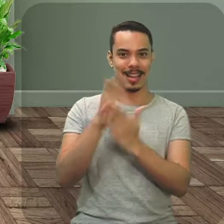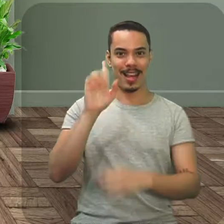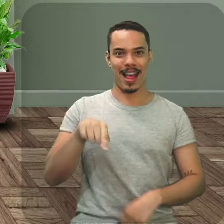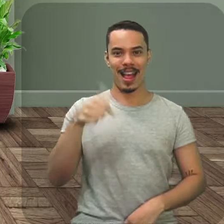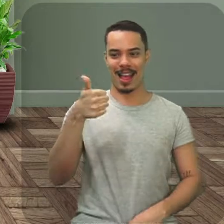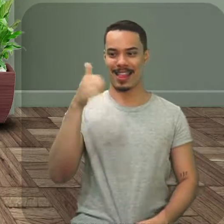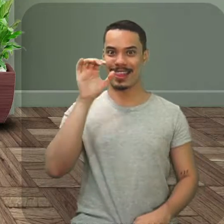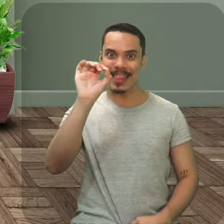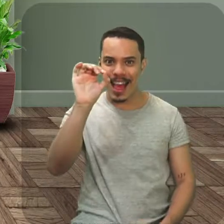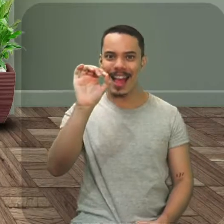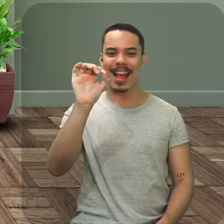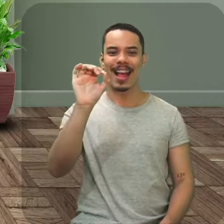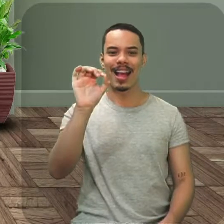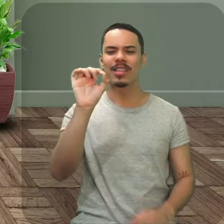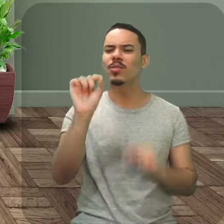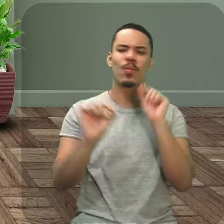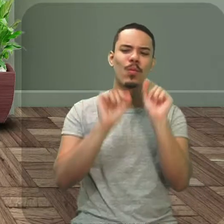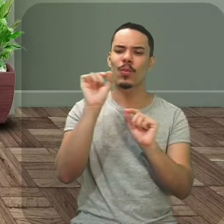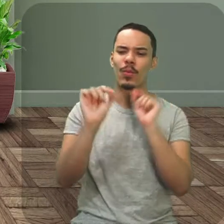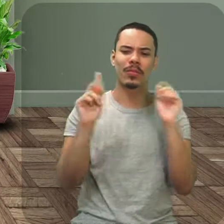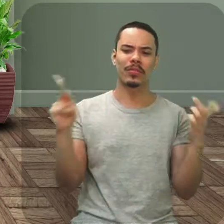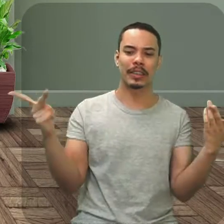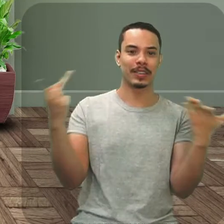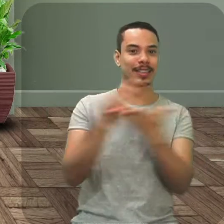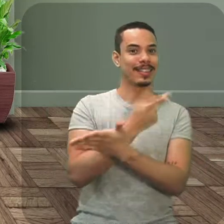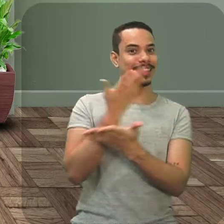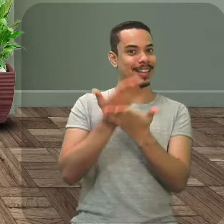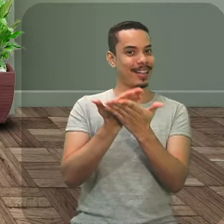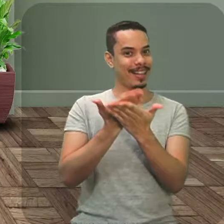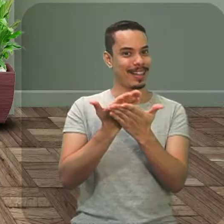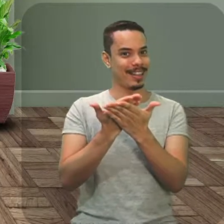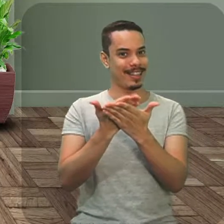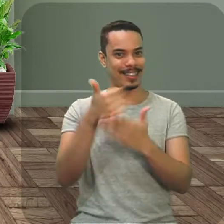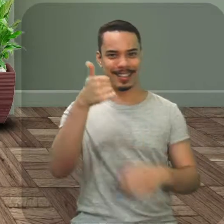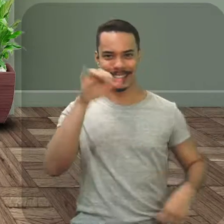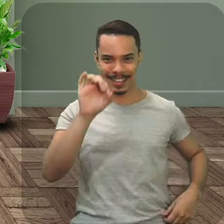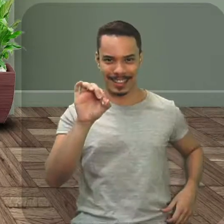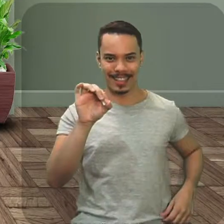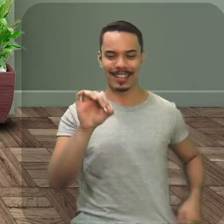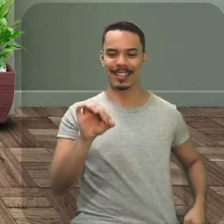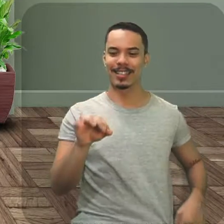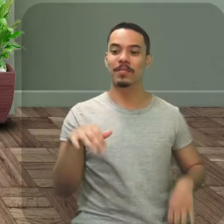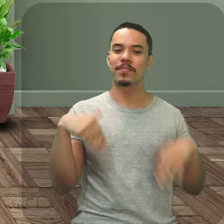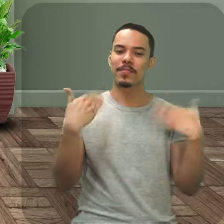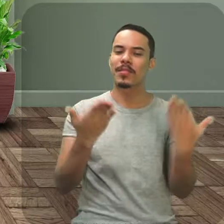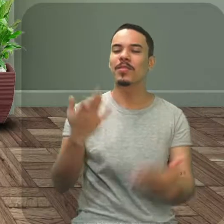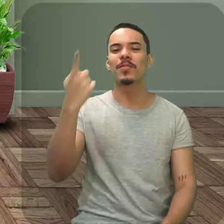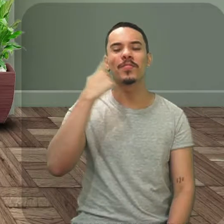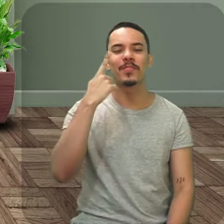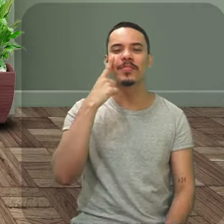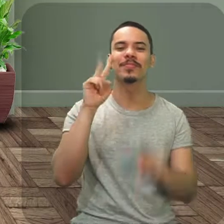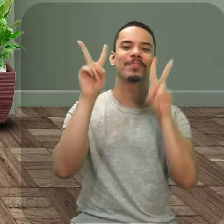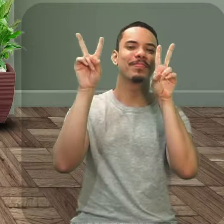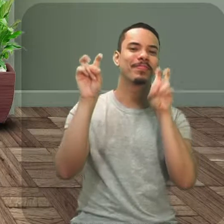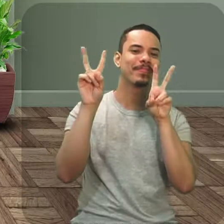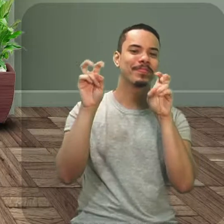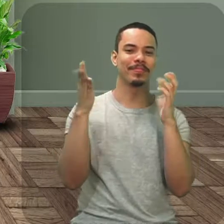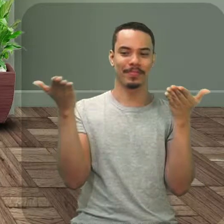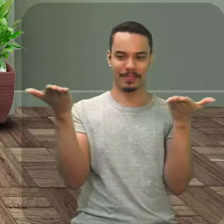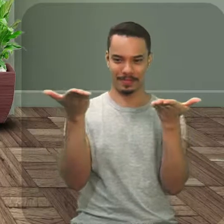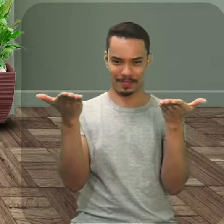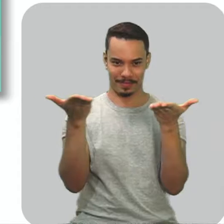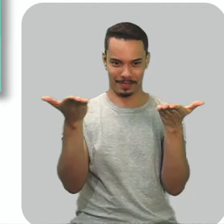aula 10 que que vai acontecer na aula 10 vamos ver a temática